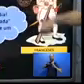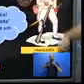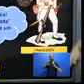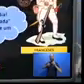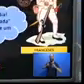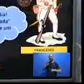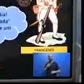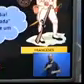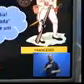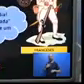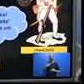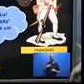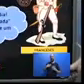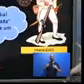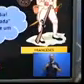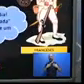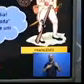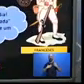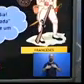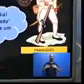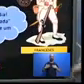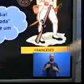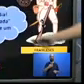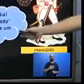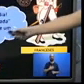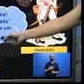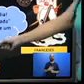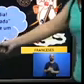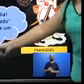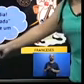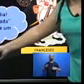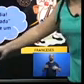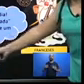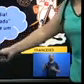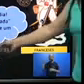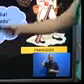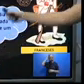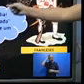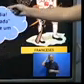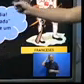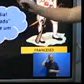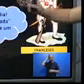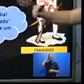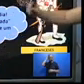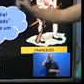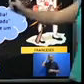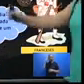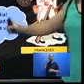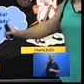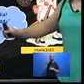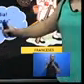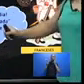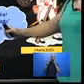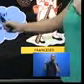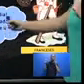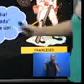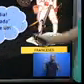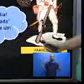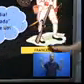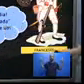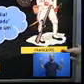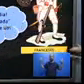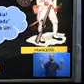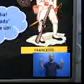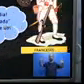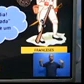pegar, a madeira não é sua. Ai, que história é essa? E o índio, coitado do índio, no meio dessa briga. E aí o